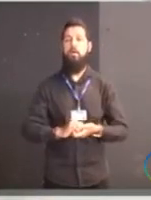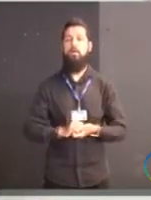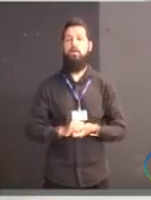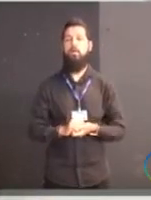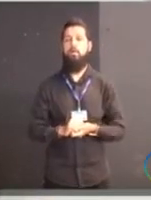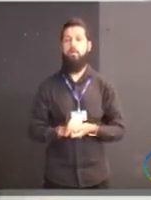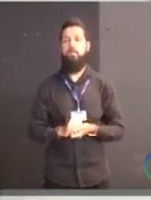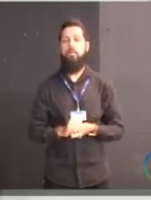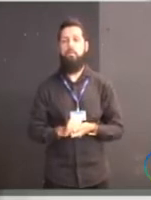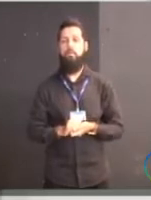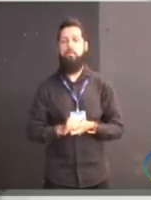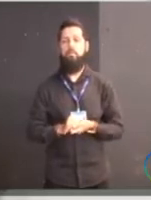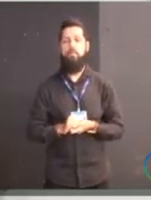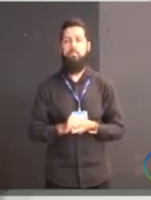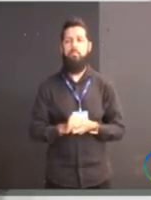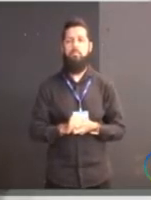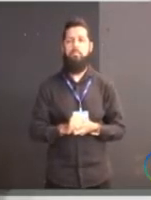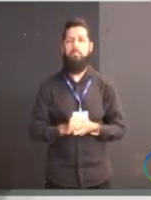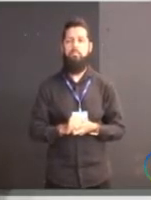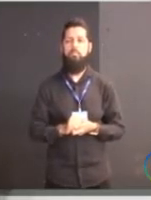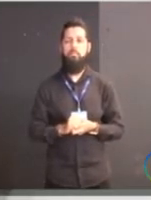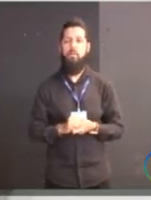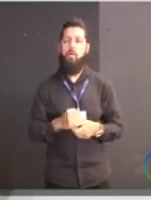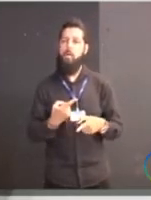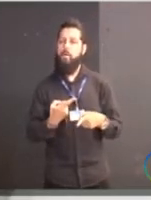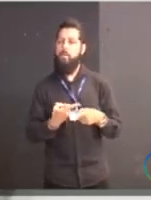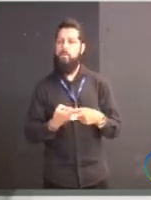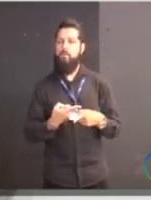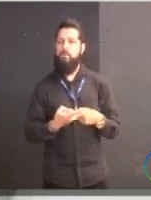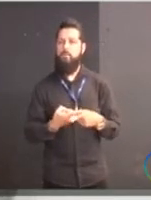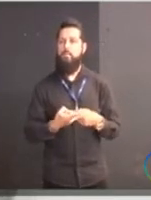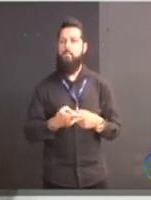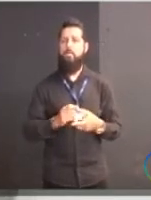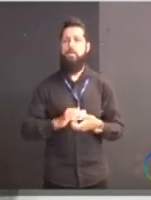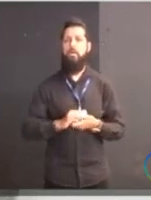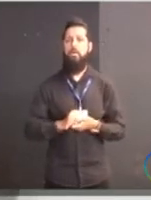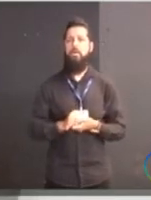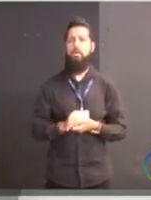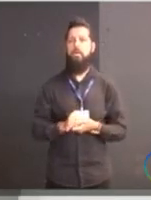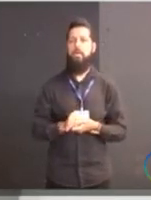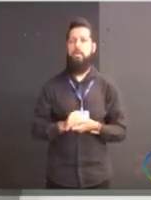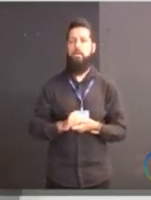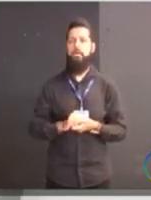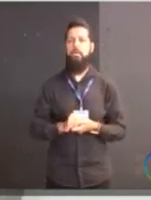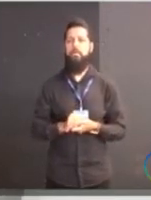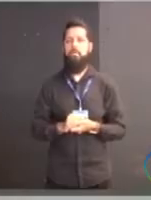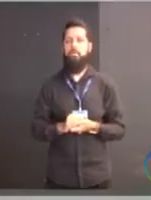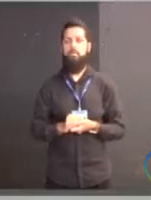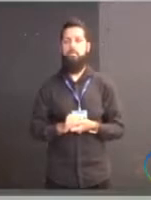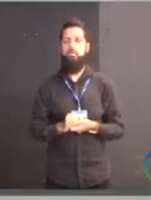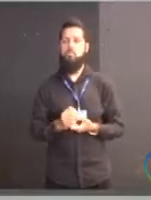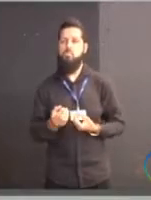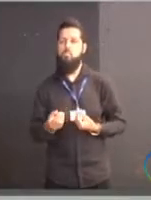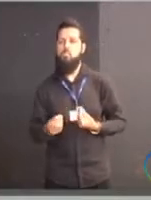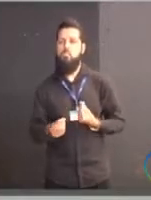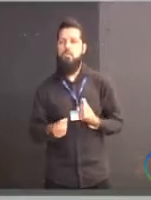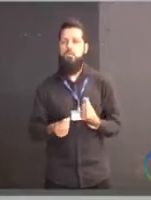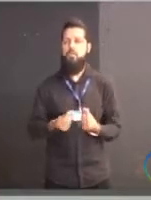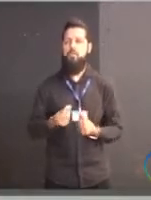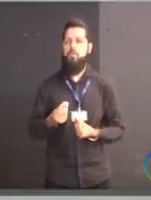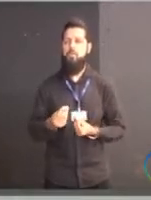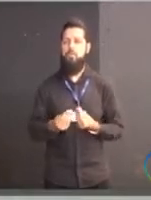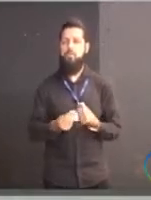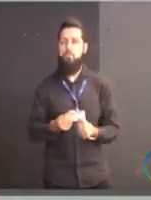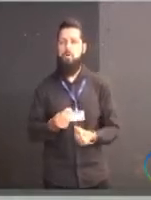pesquisa da reencarnação no Brasil é mais fácil, porque não há preconceitos contra a reencarnação aqui. Enquanto na Índia, que é um país